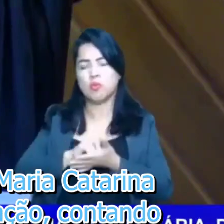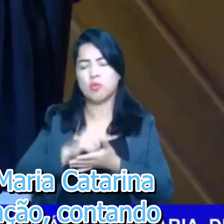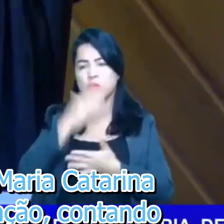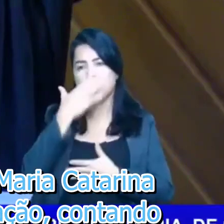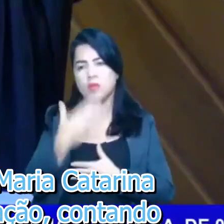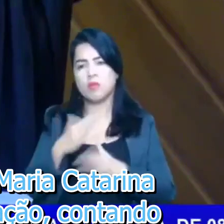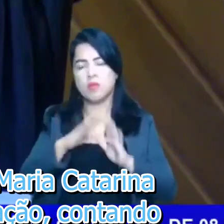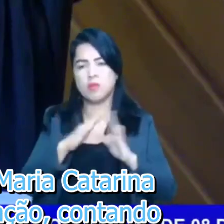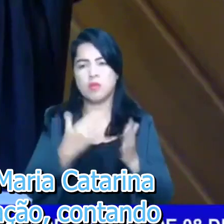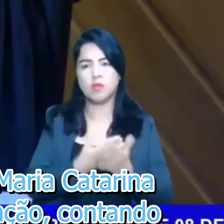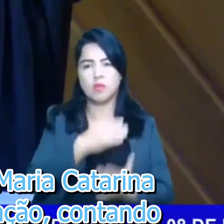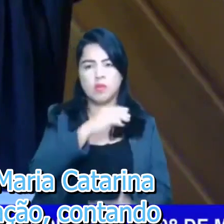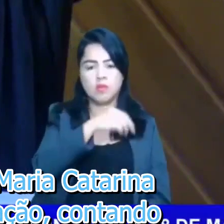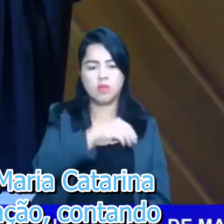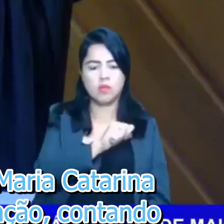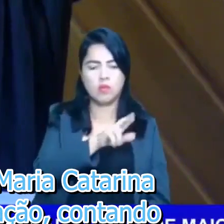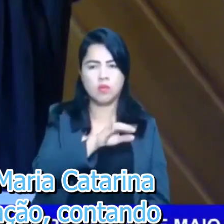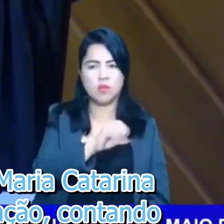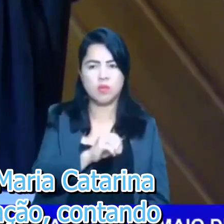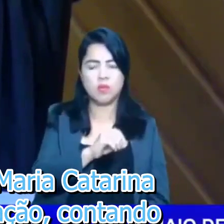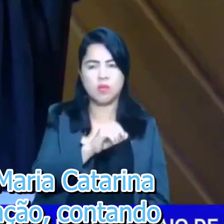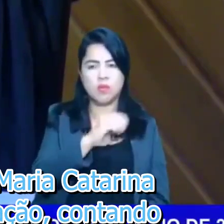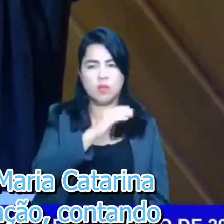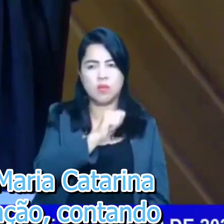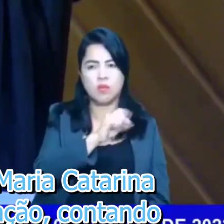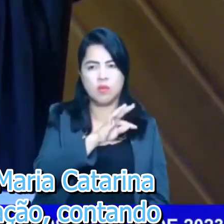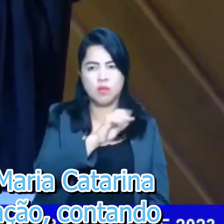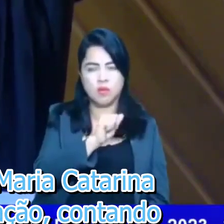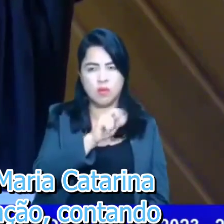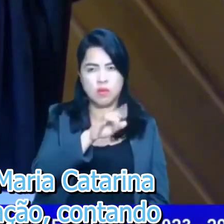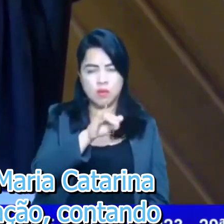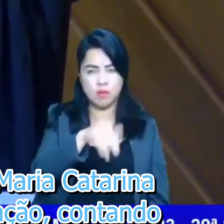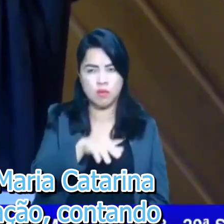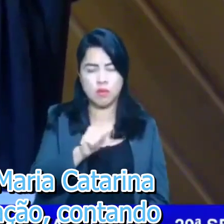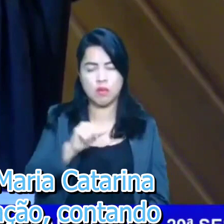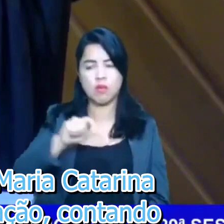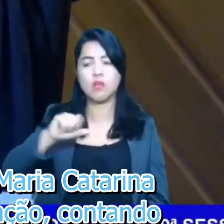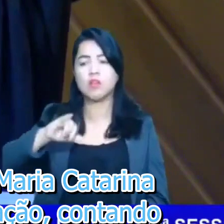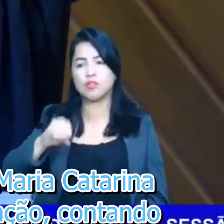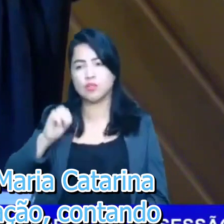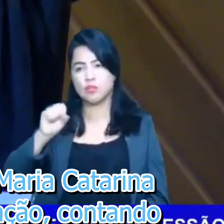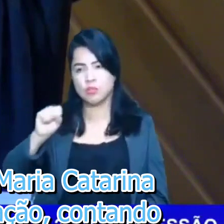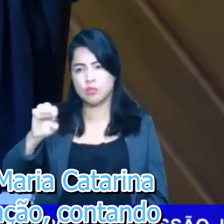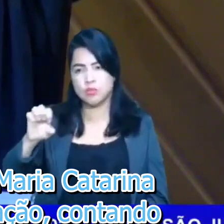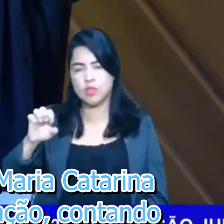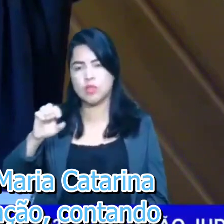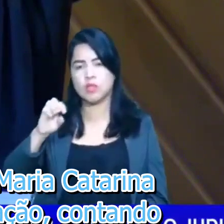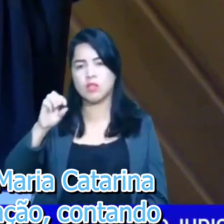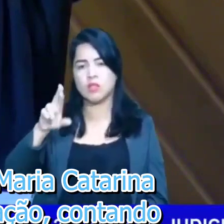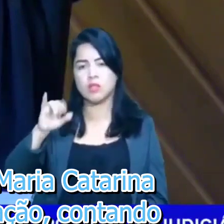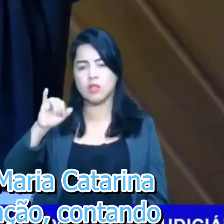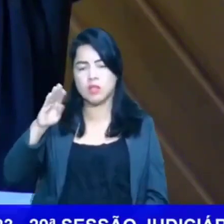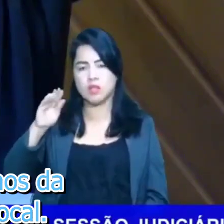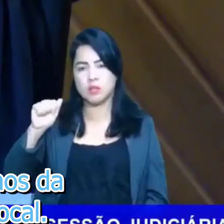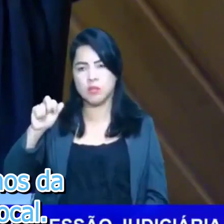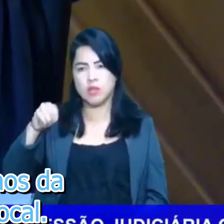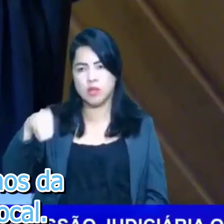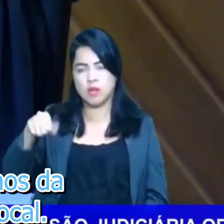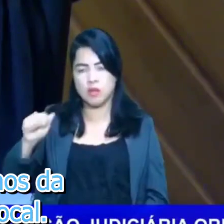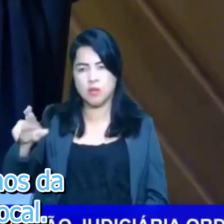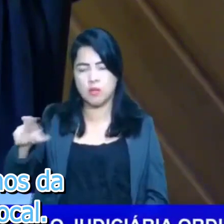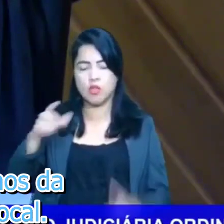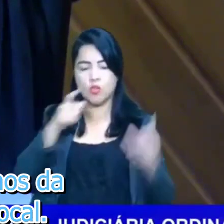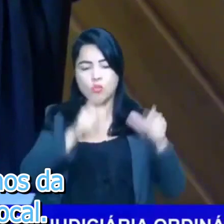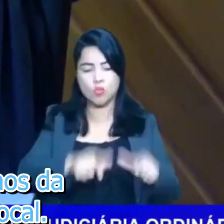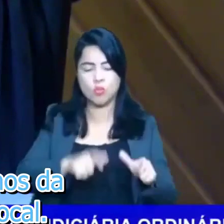frente às escolas Maria Catarina Danta Tibúrcio, José Ribamar Pestana, ambos locais de votação, contando a equipe ministerial,